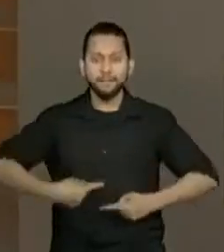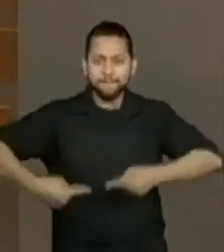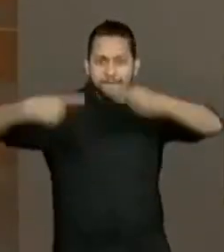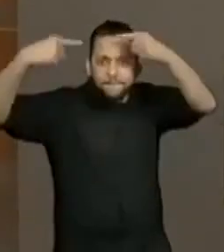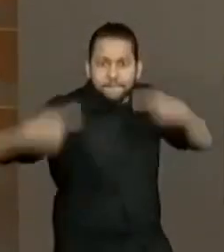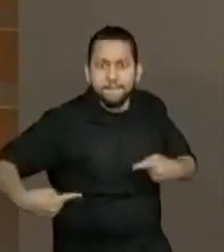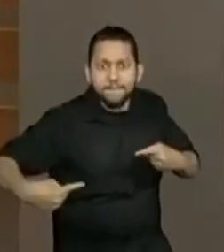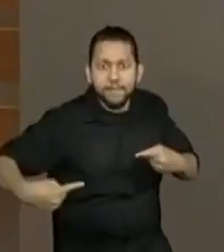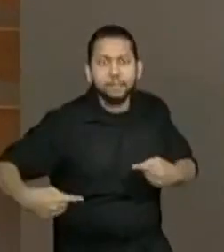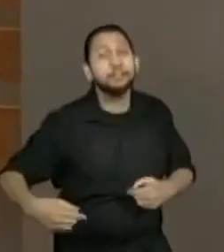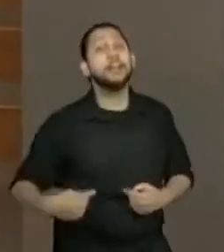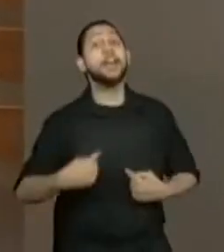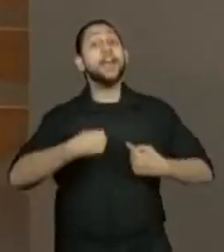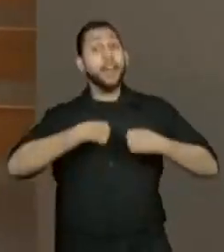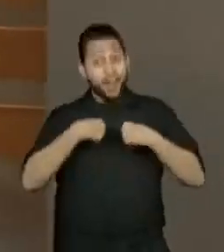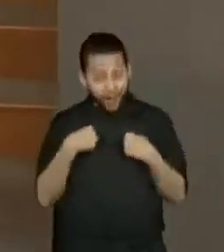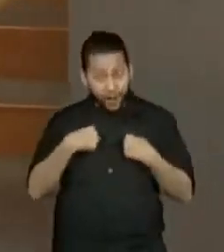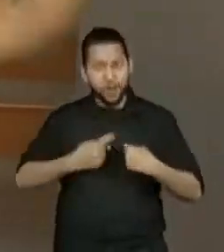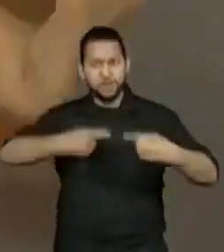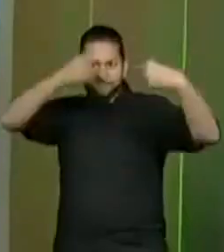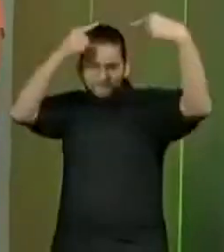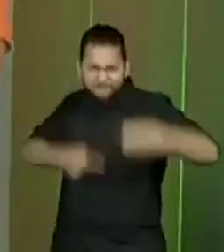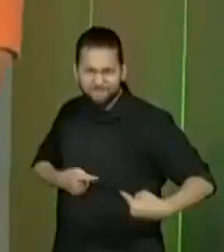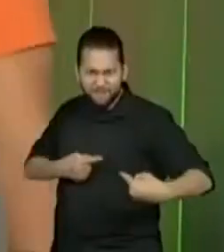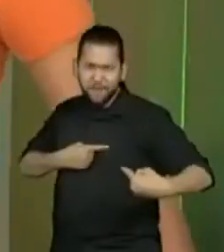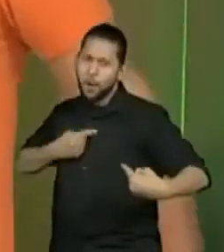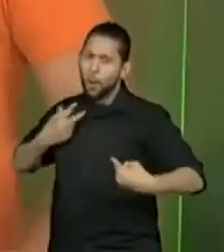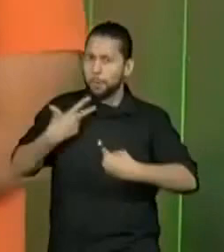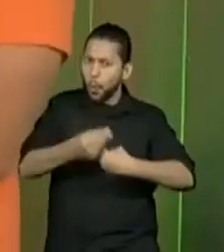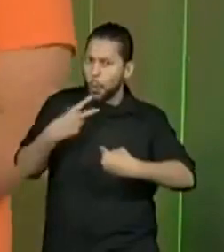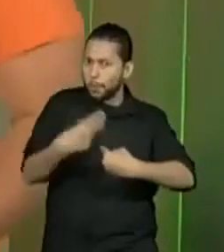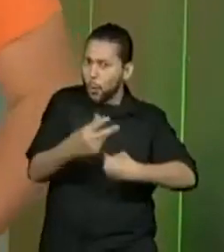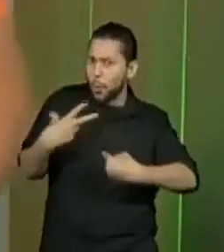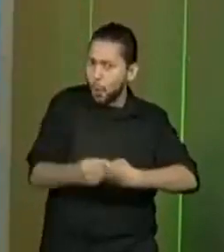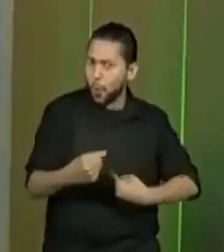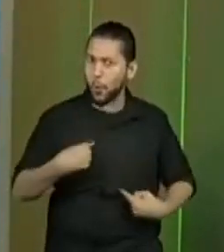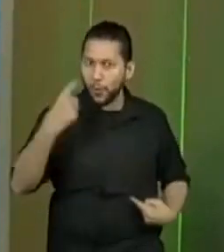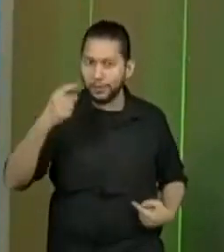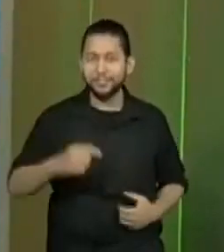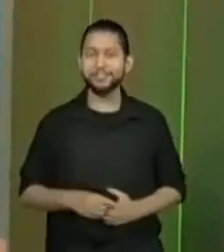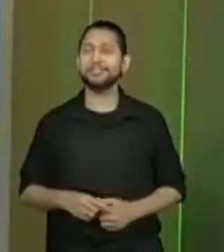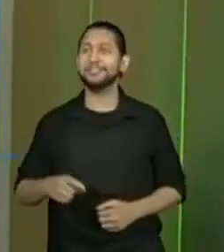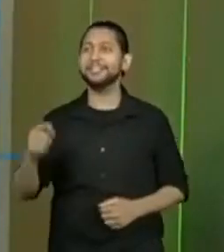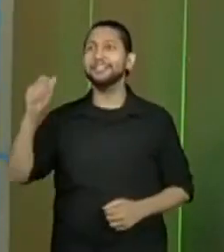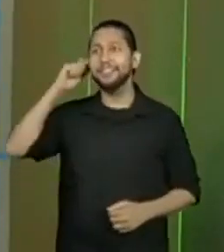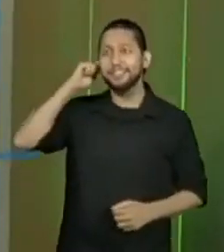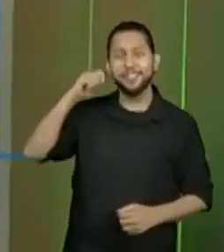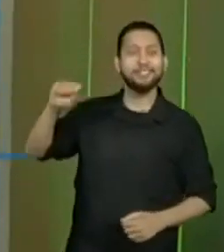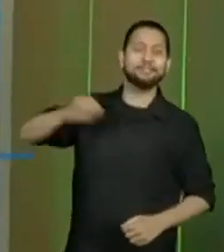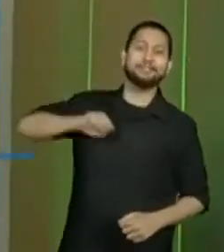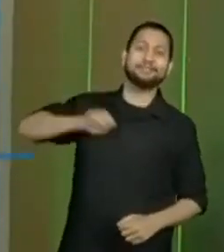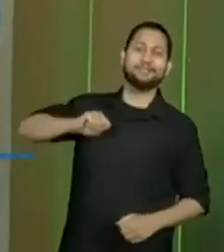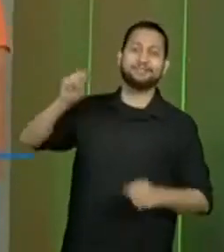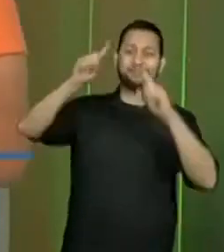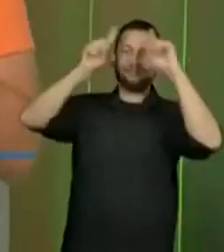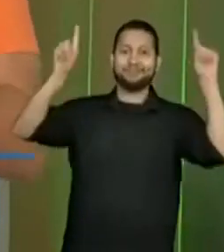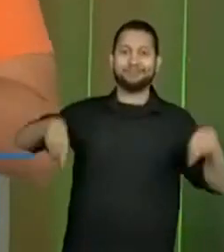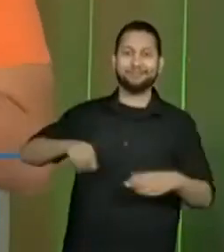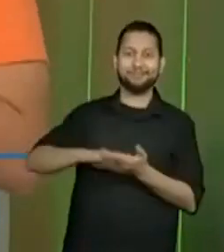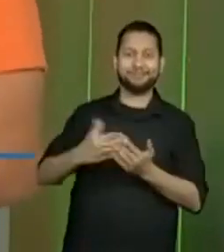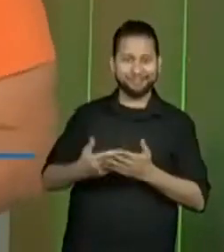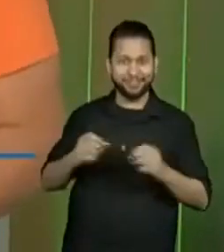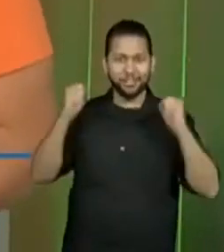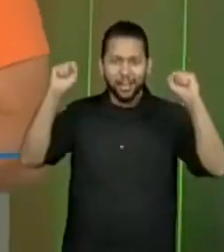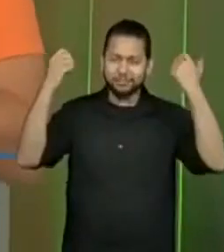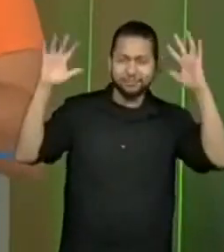uma batalha que eu vou ganhar. Olha, você tá vendo, né? Que foi por conta dela. Beleza, o Andrei, meu parceiraço, ele já tá